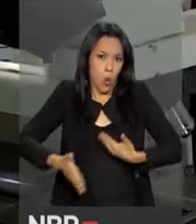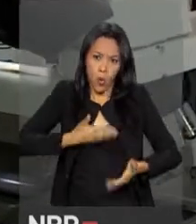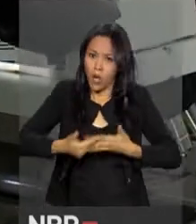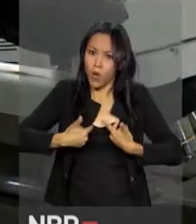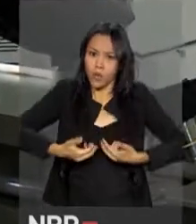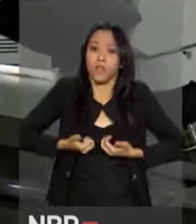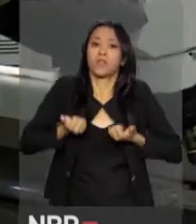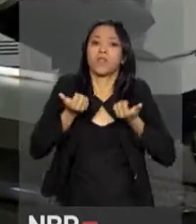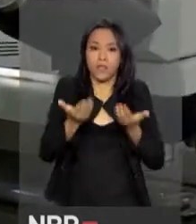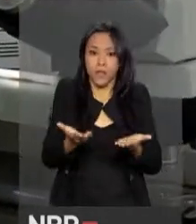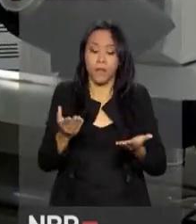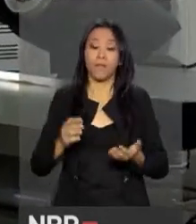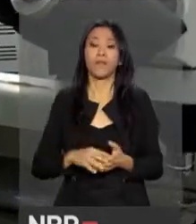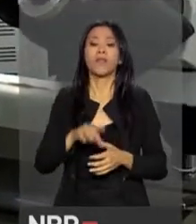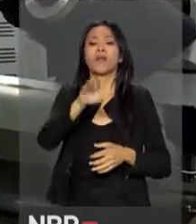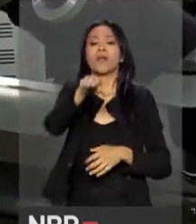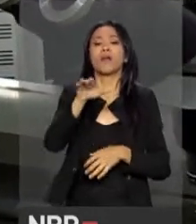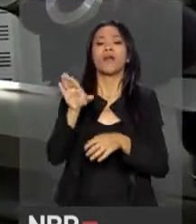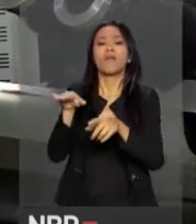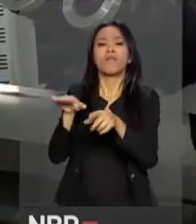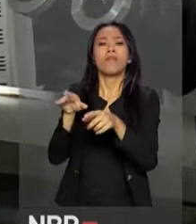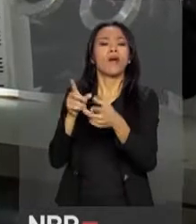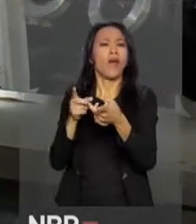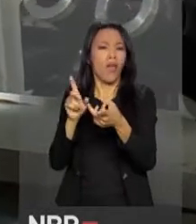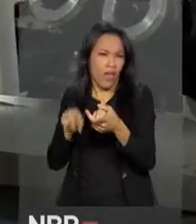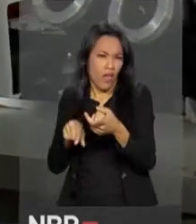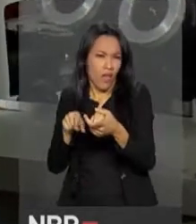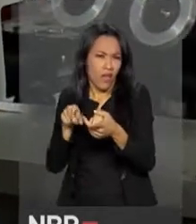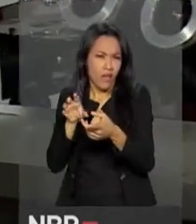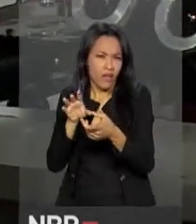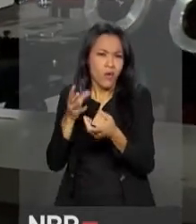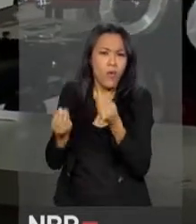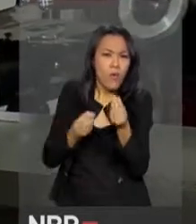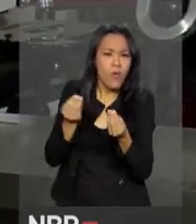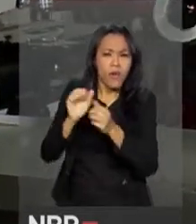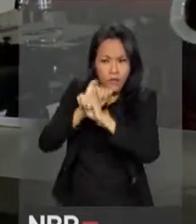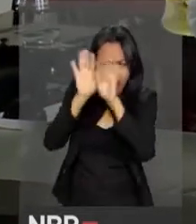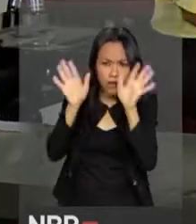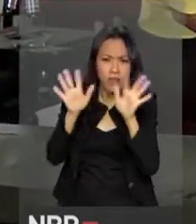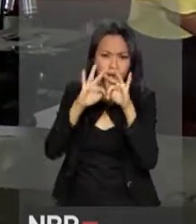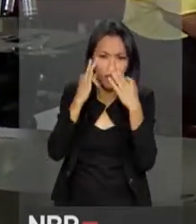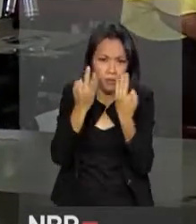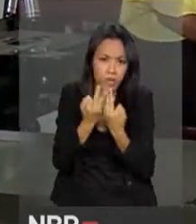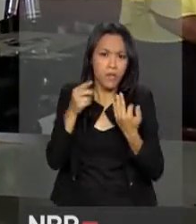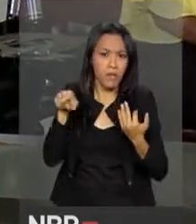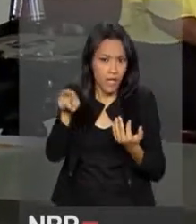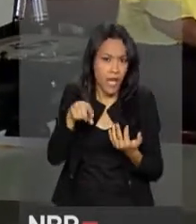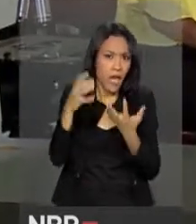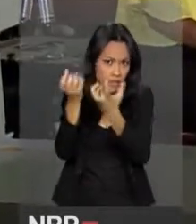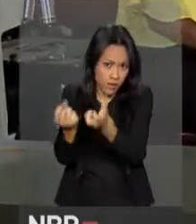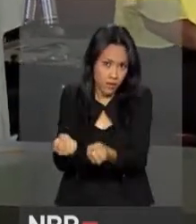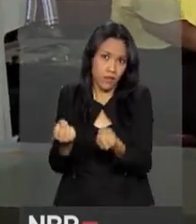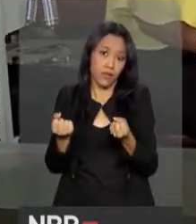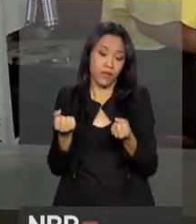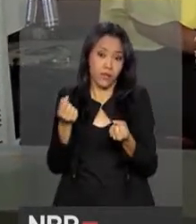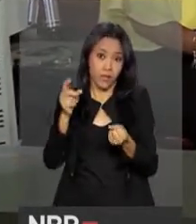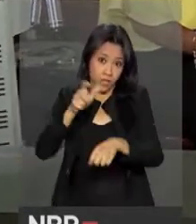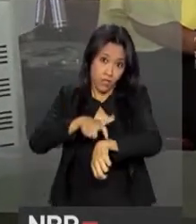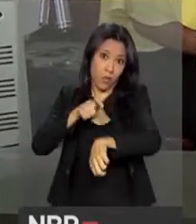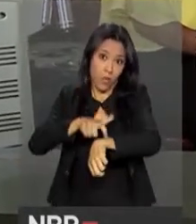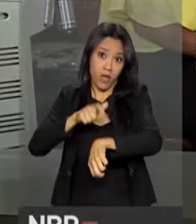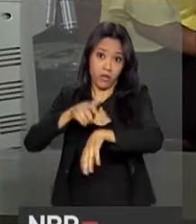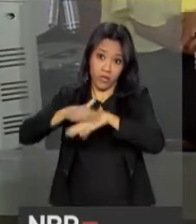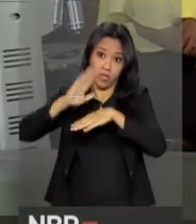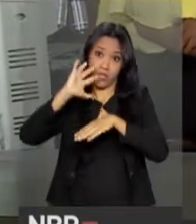a autorizarem a doação é um trabalho de formiguinha de esclarecimento para que ela sinta segurança no momento dessa